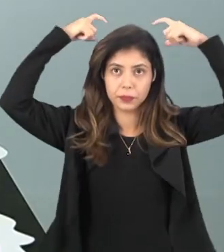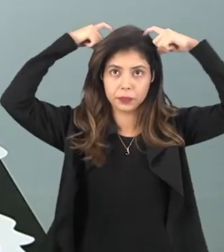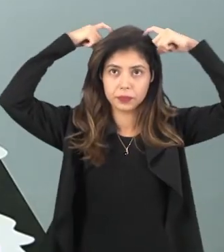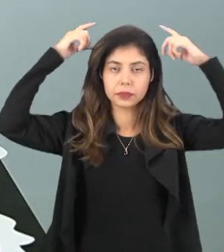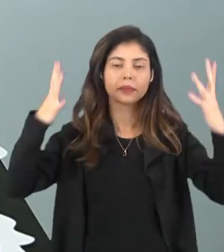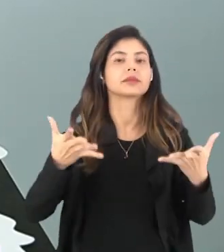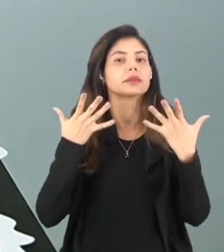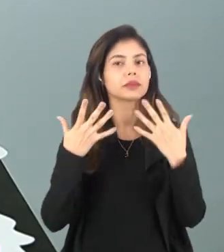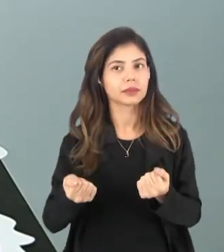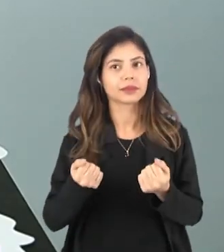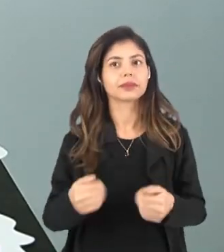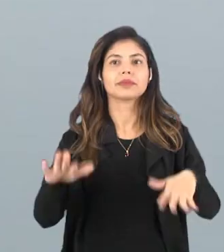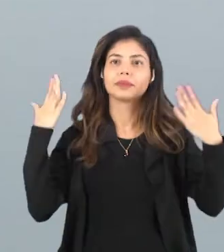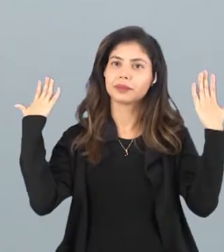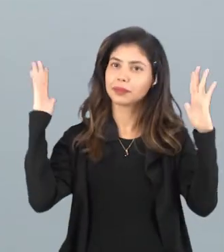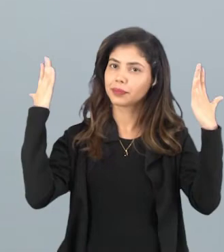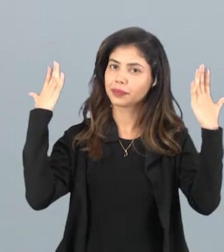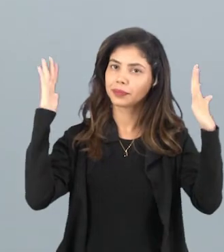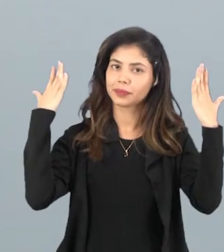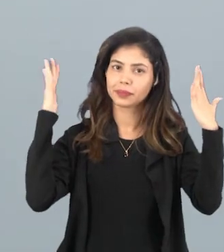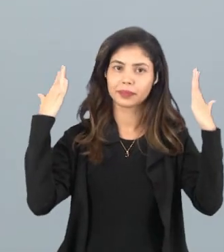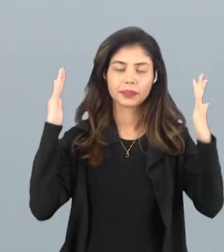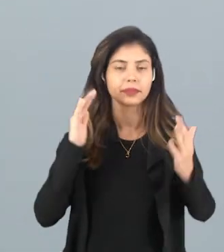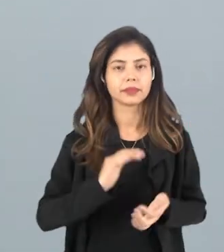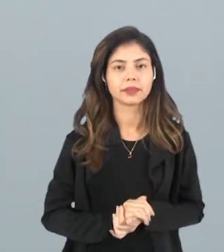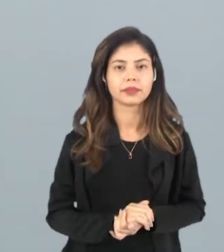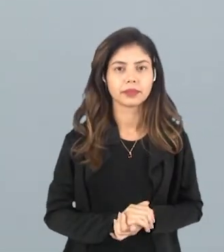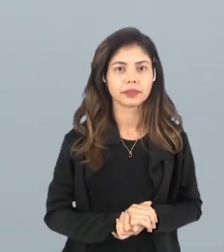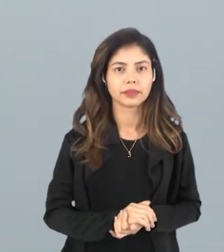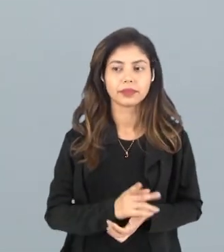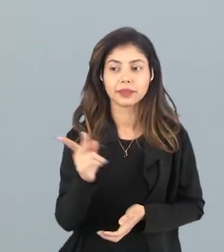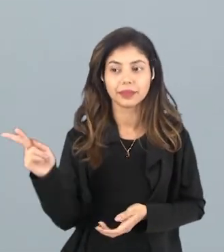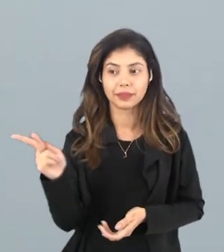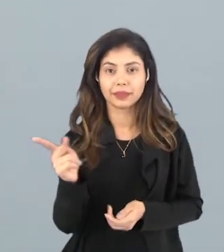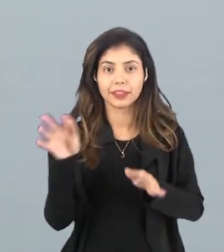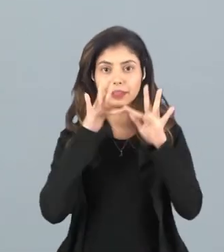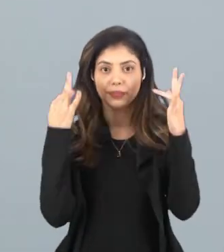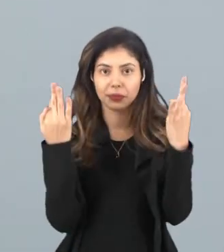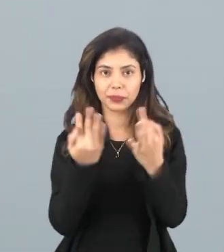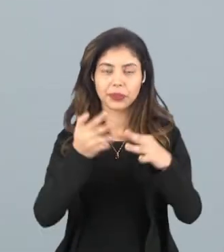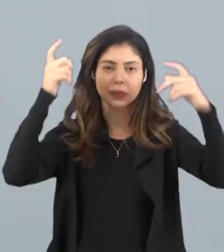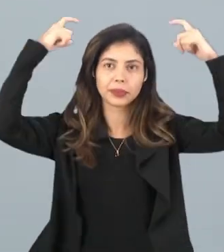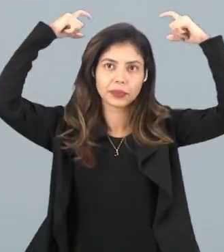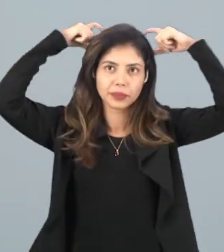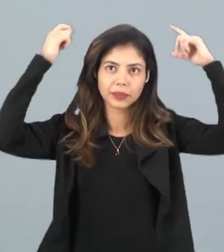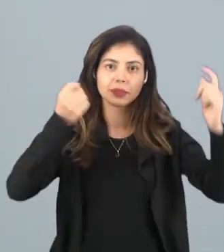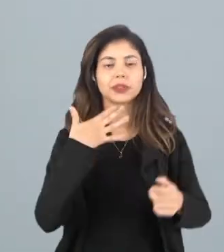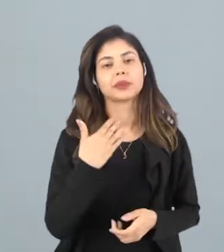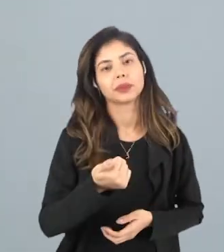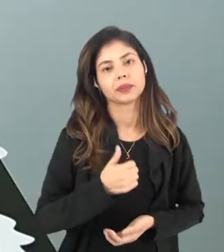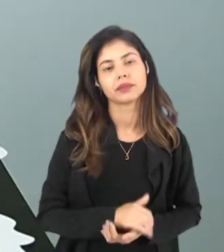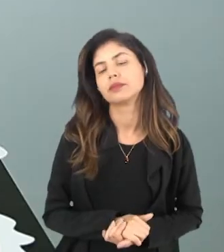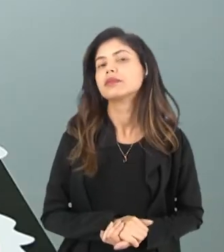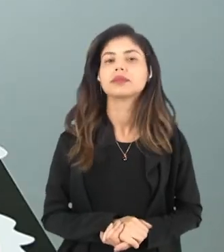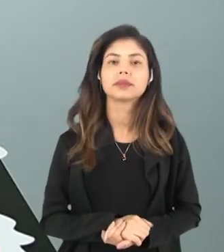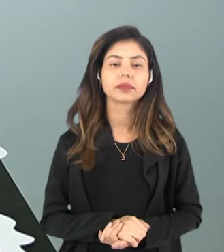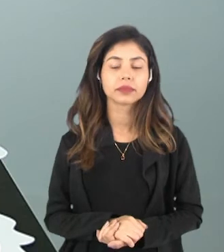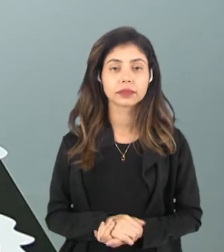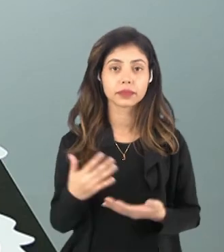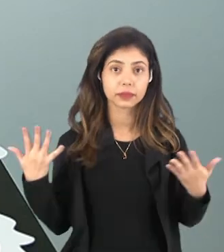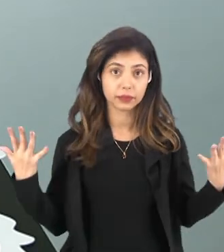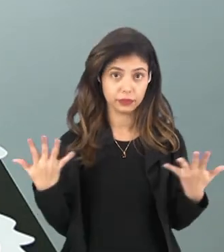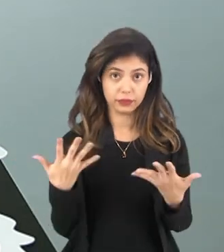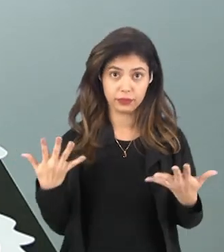acertou ele está falando sobre a família osso muito bem e agora